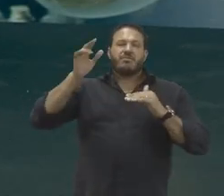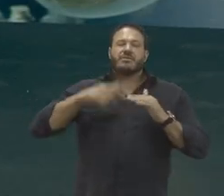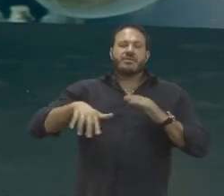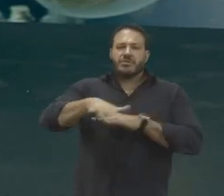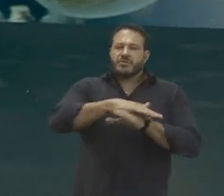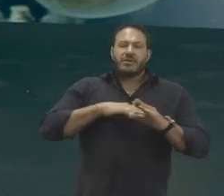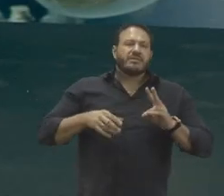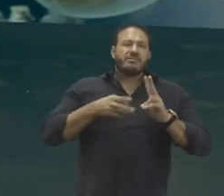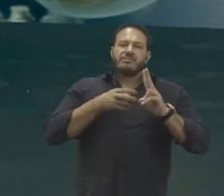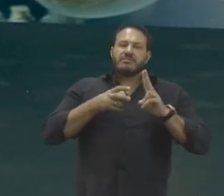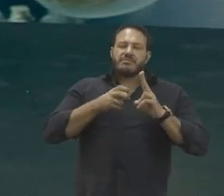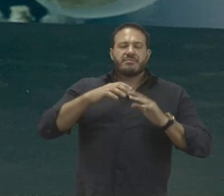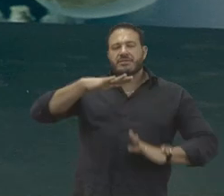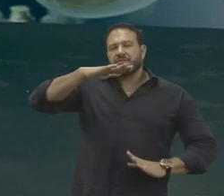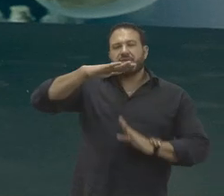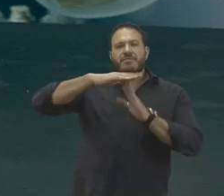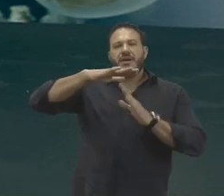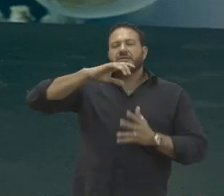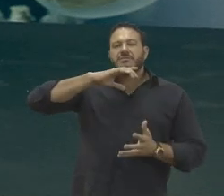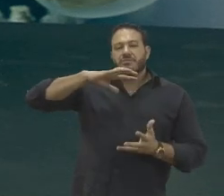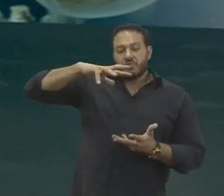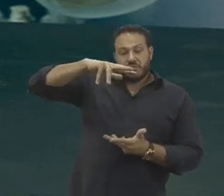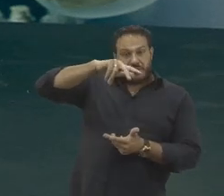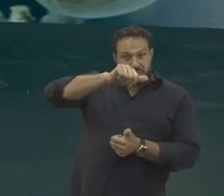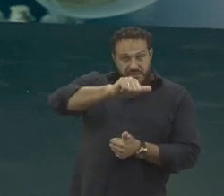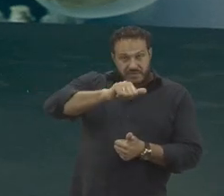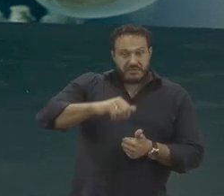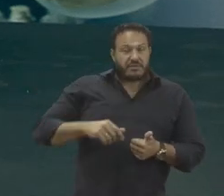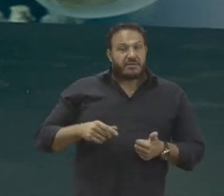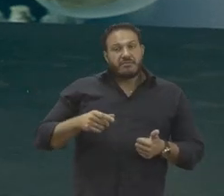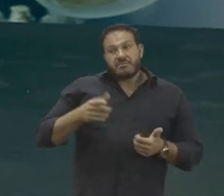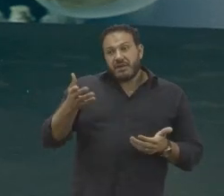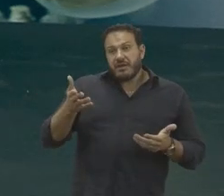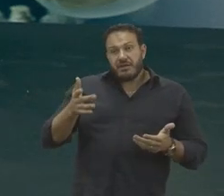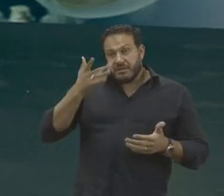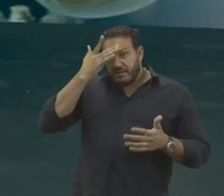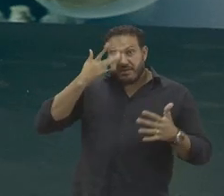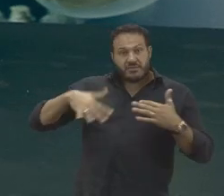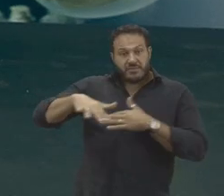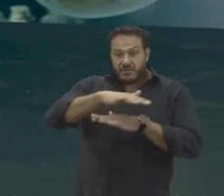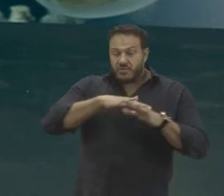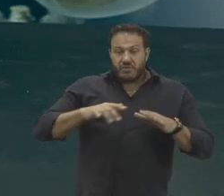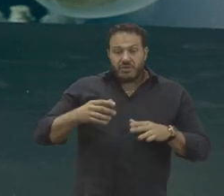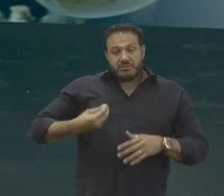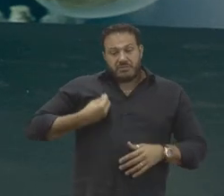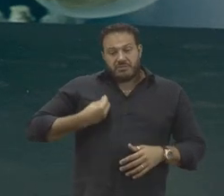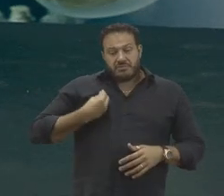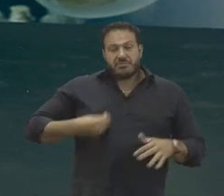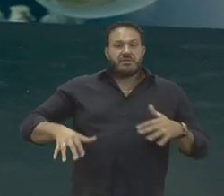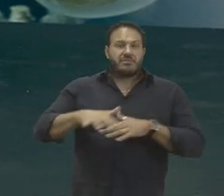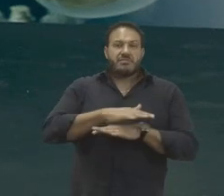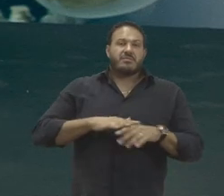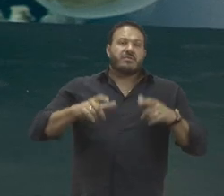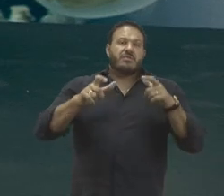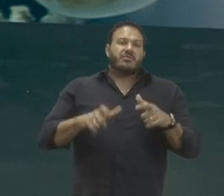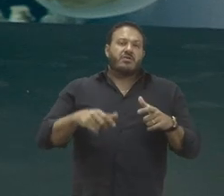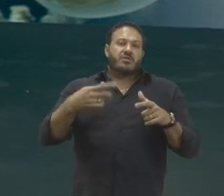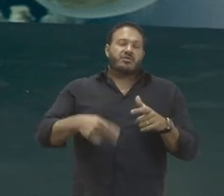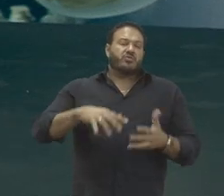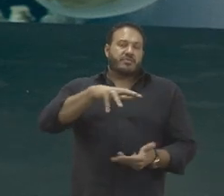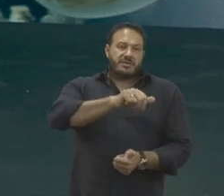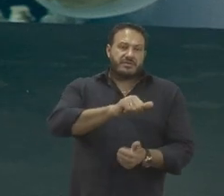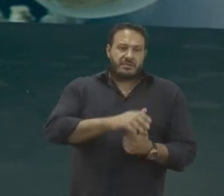eh mais ao Norte do planeta e a comunidade residencial mais ao Norte do planeta porque